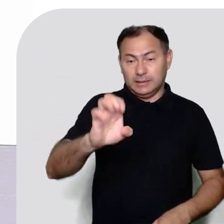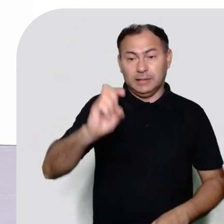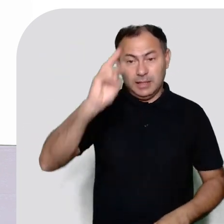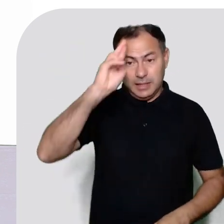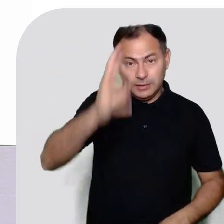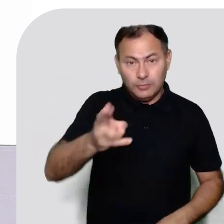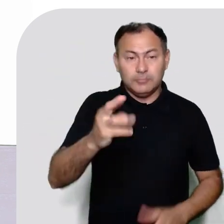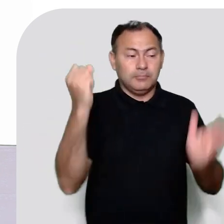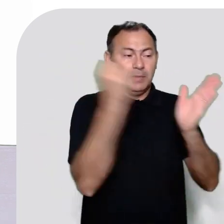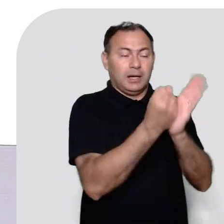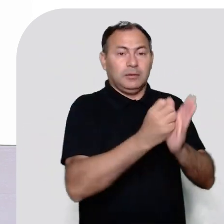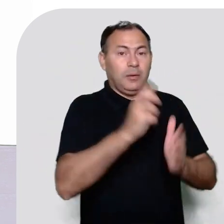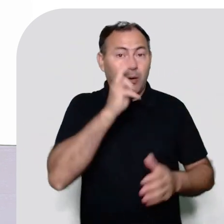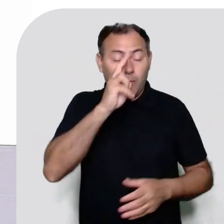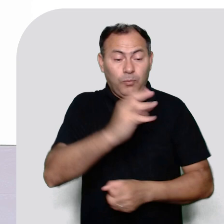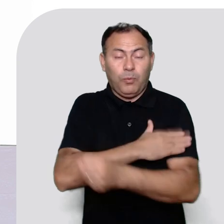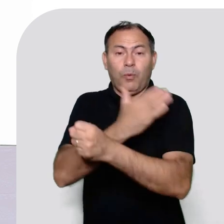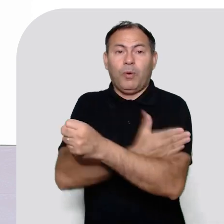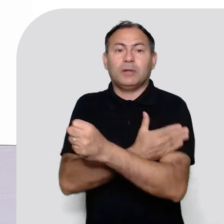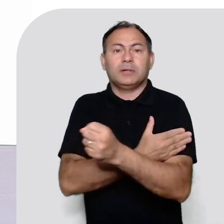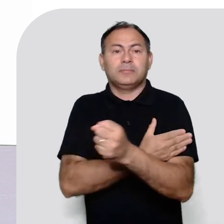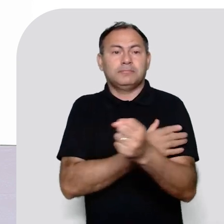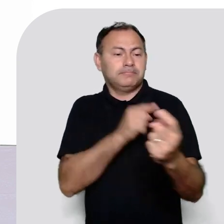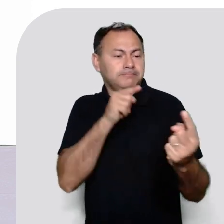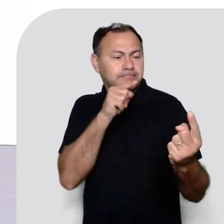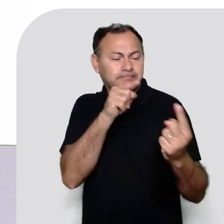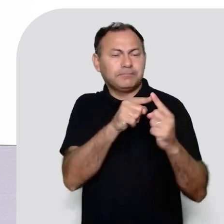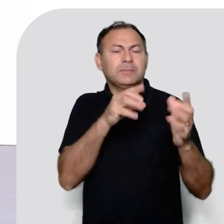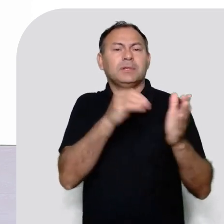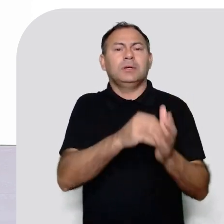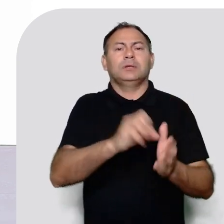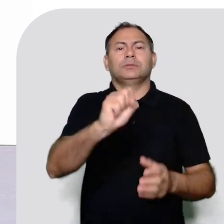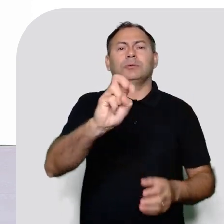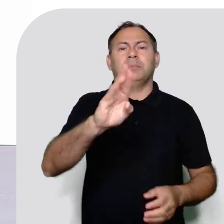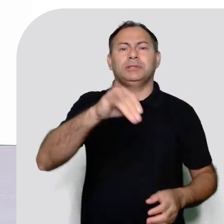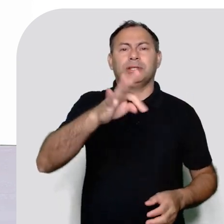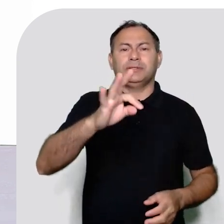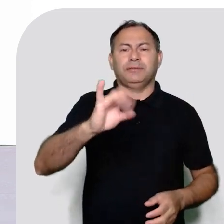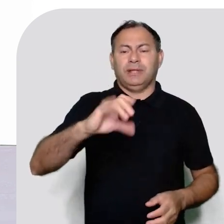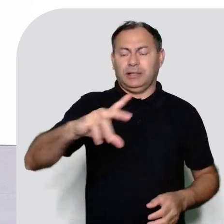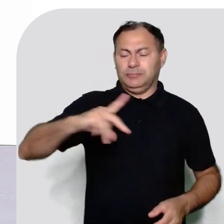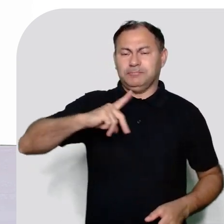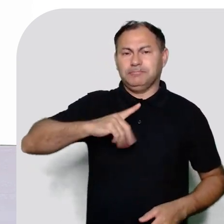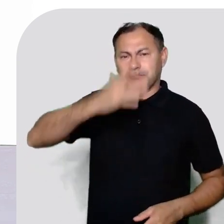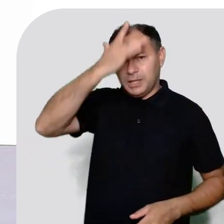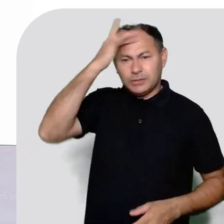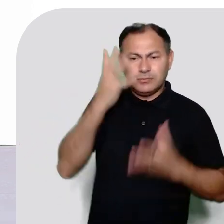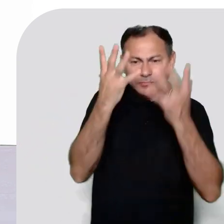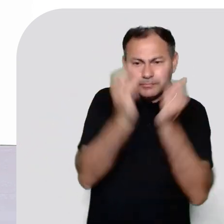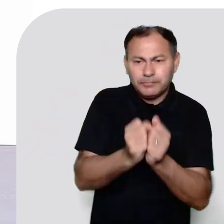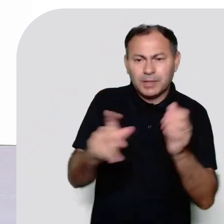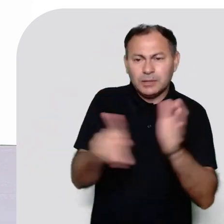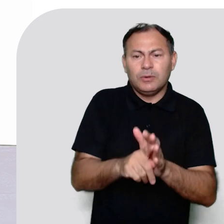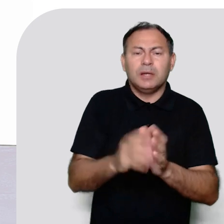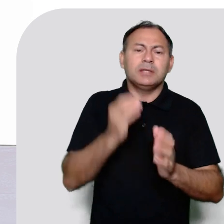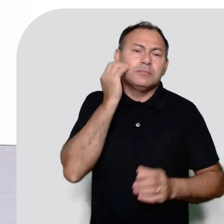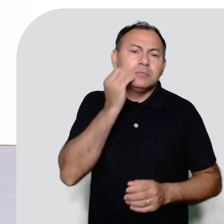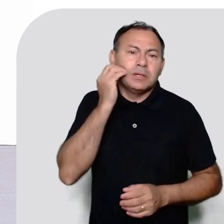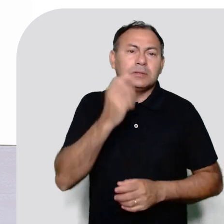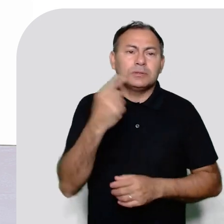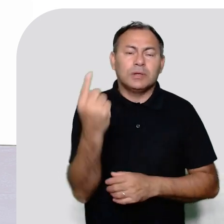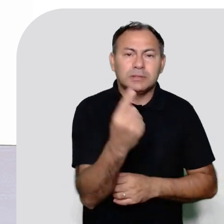marcado pela força da subjetividade, por esse homem que agora tem que lidar com as suas